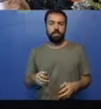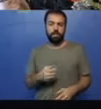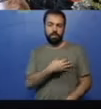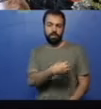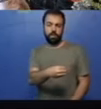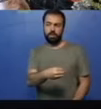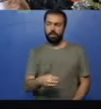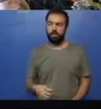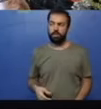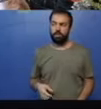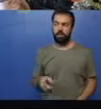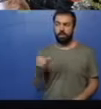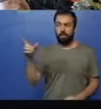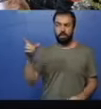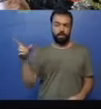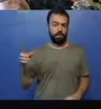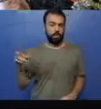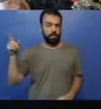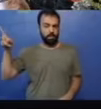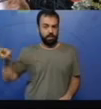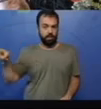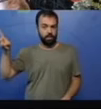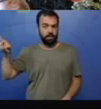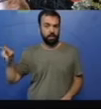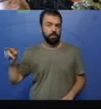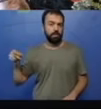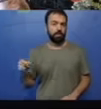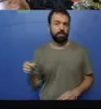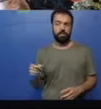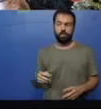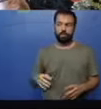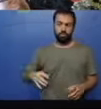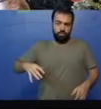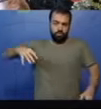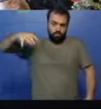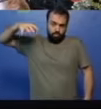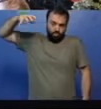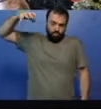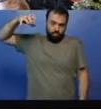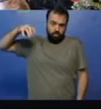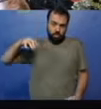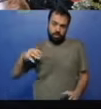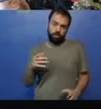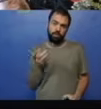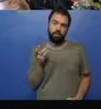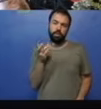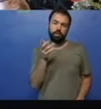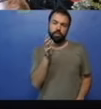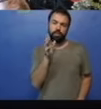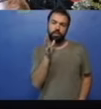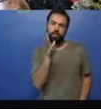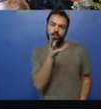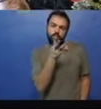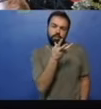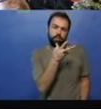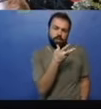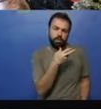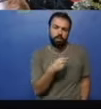e são animais também que, soltos na natureza, eles não conseguiriam sobreviver porque eles são muito lentos.